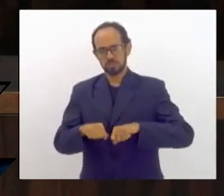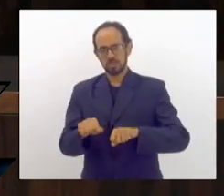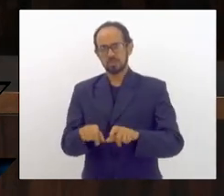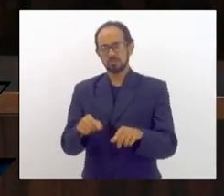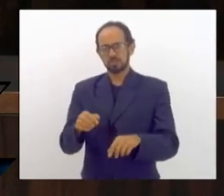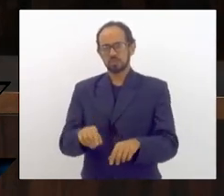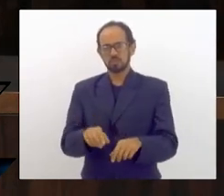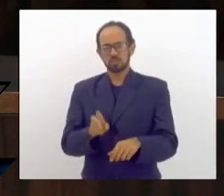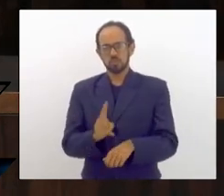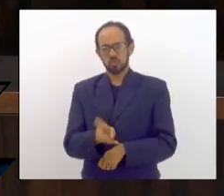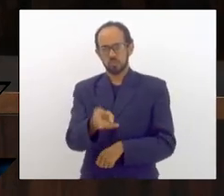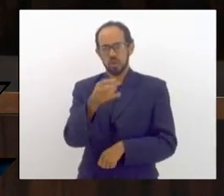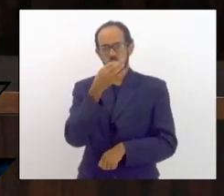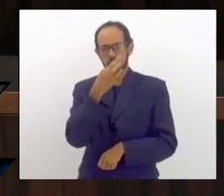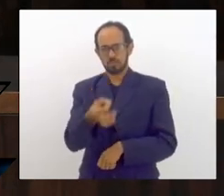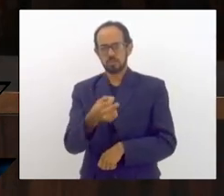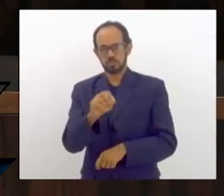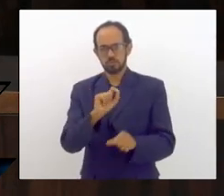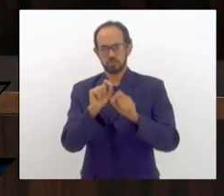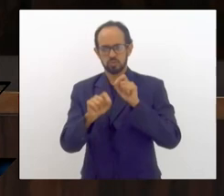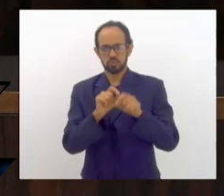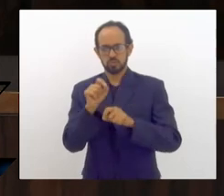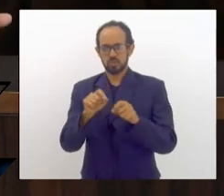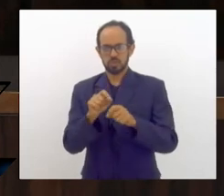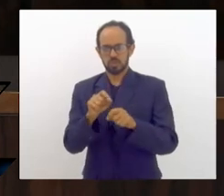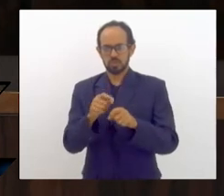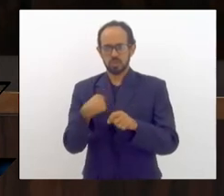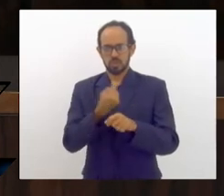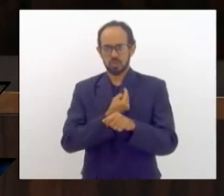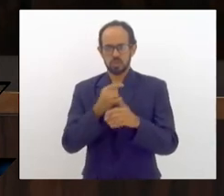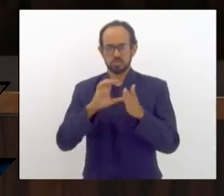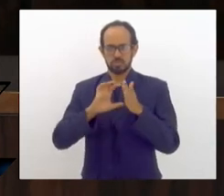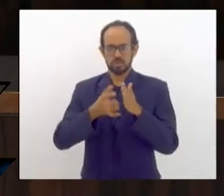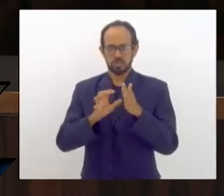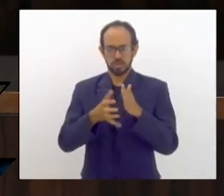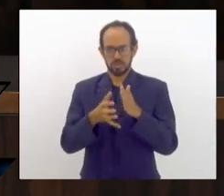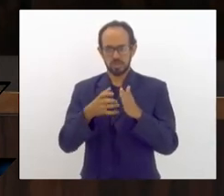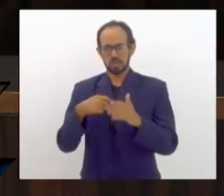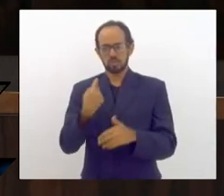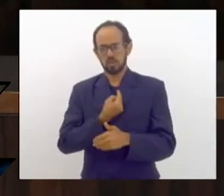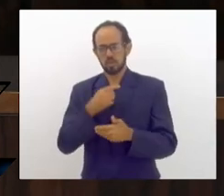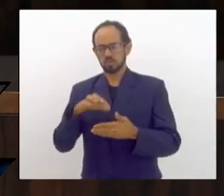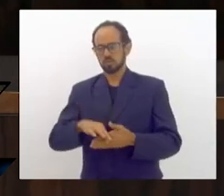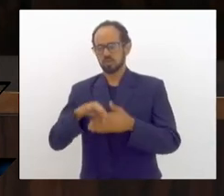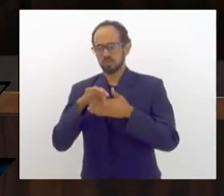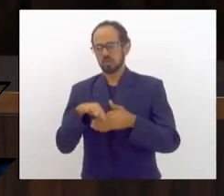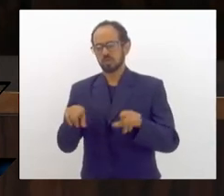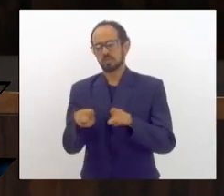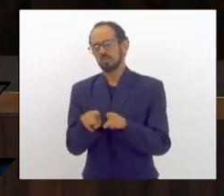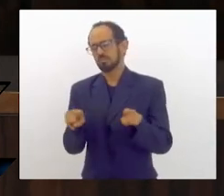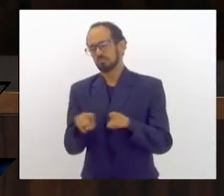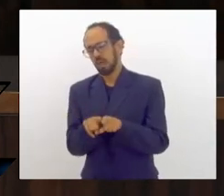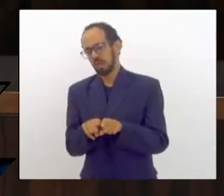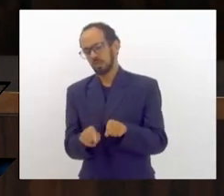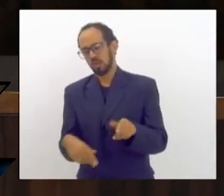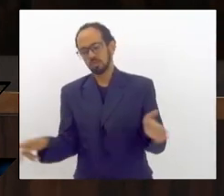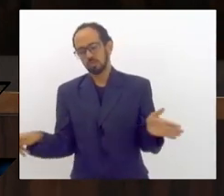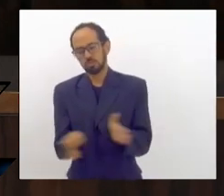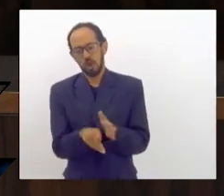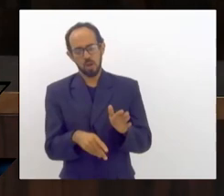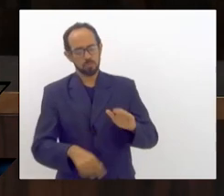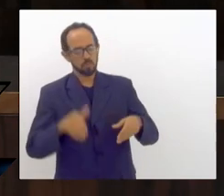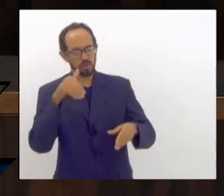cima do nosso, da nossa bancada, da nossa liderança, né? Do nosso próprio eleitor, como você falou,